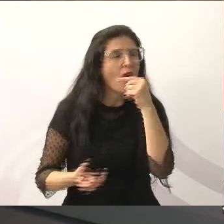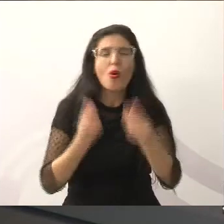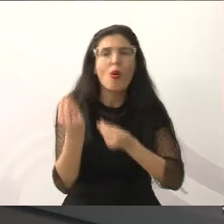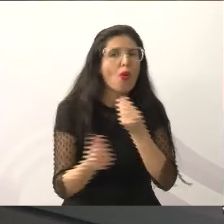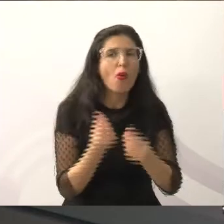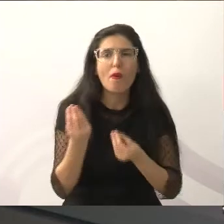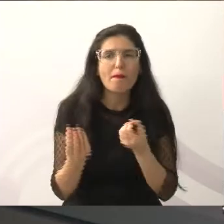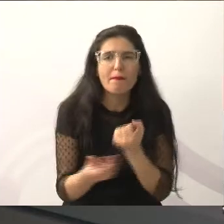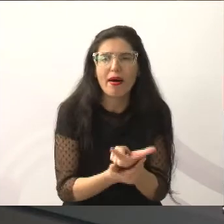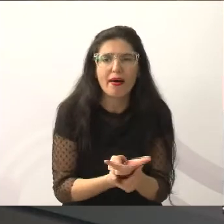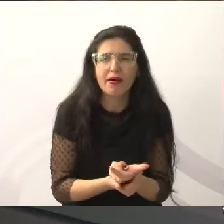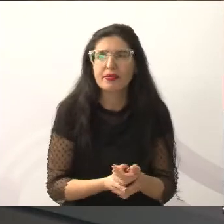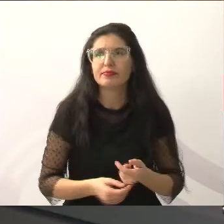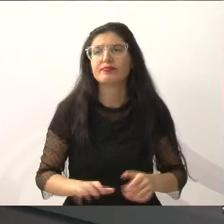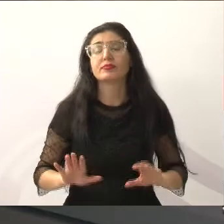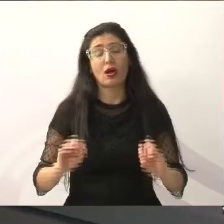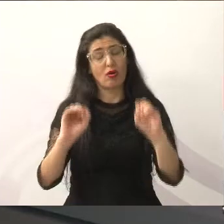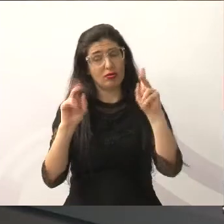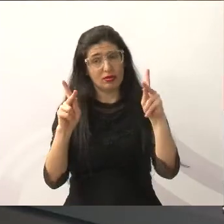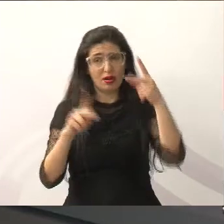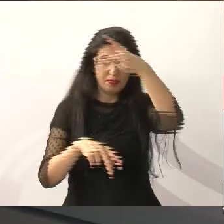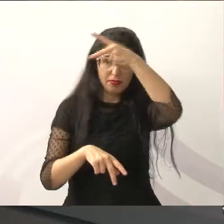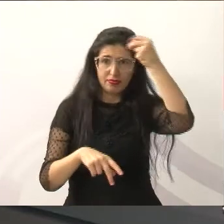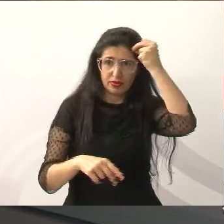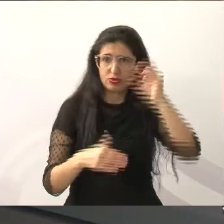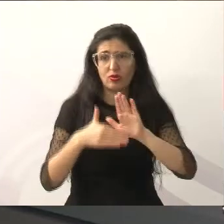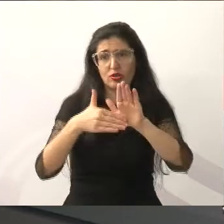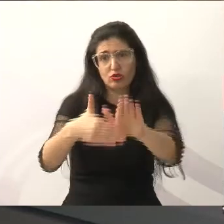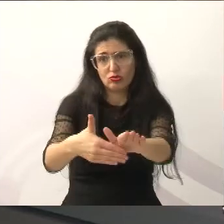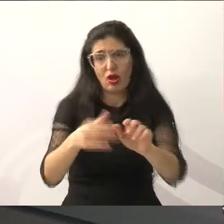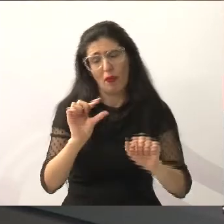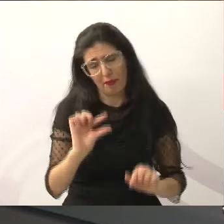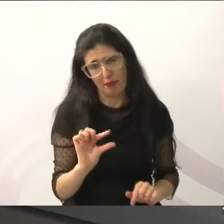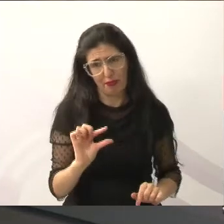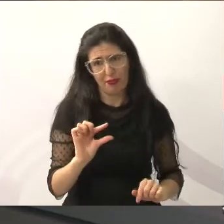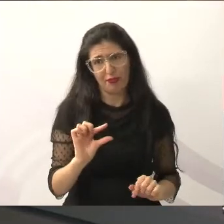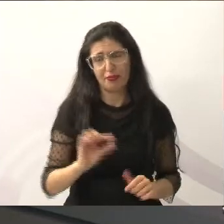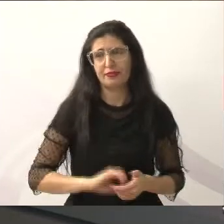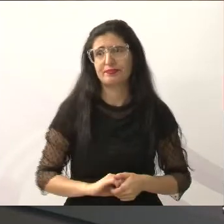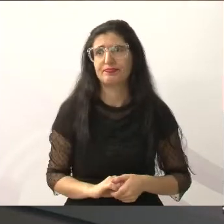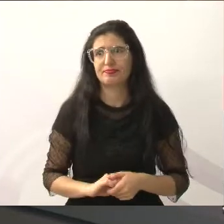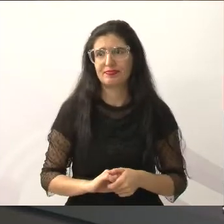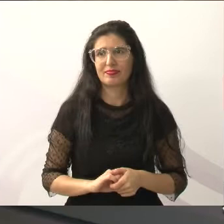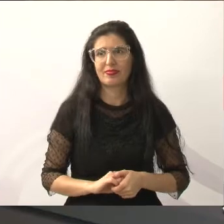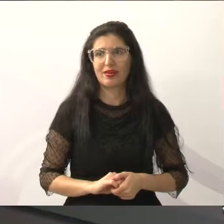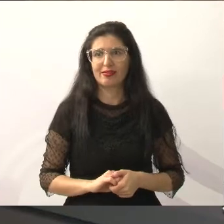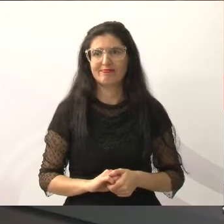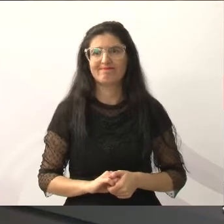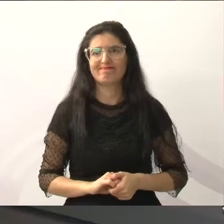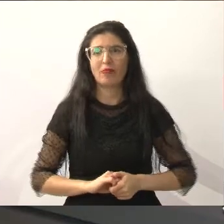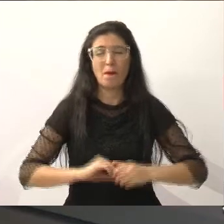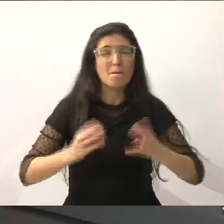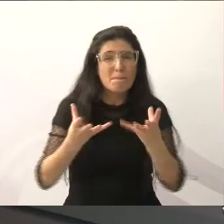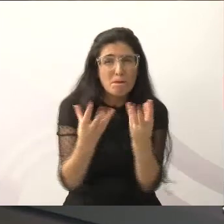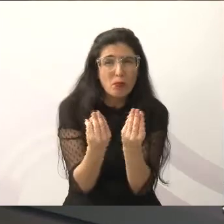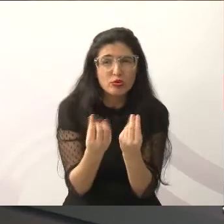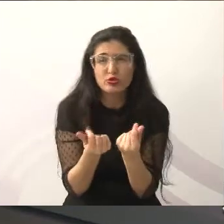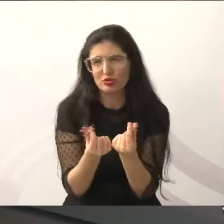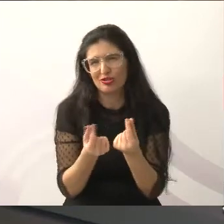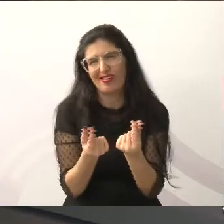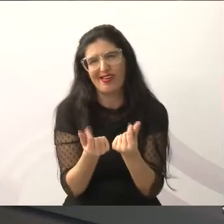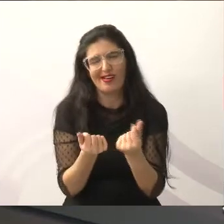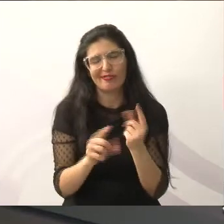fique em casa, mas eu vou te dar uma contribuição. Não é naquele volume que as pessoas esperam,